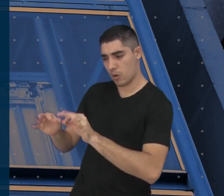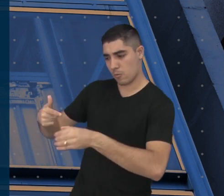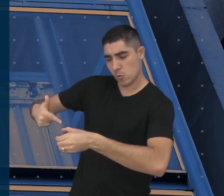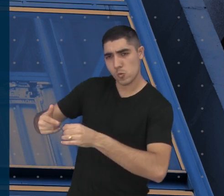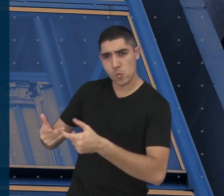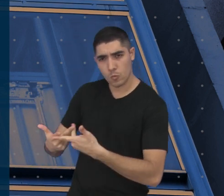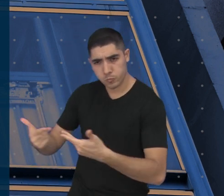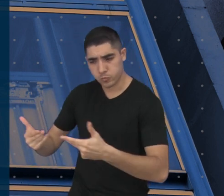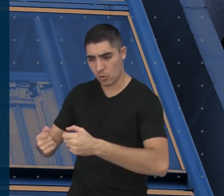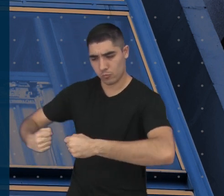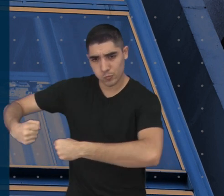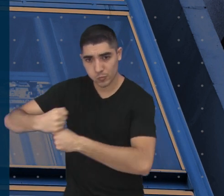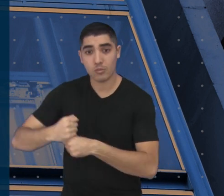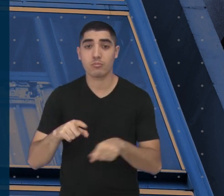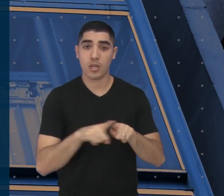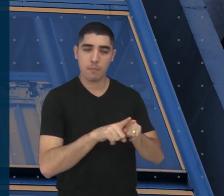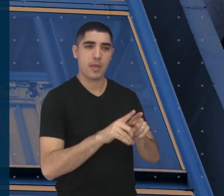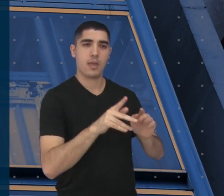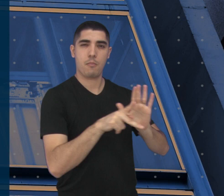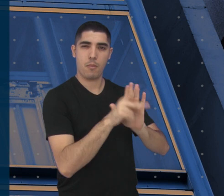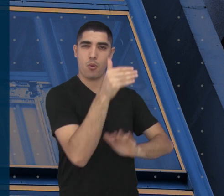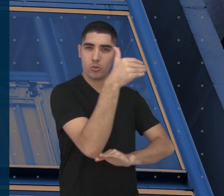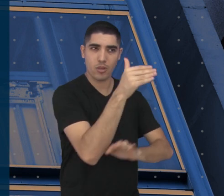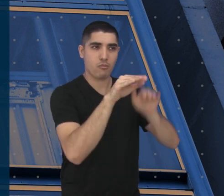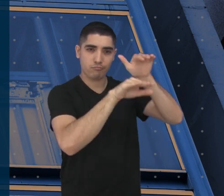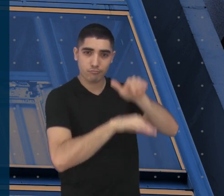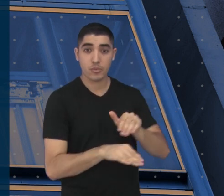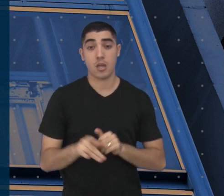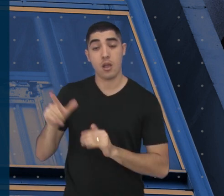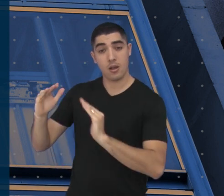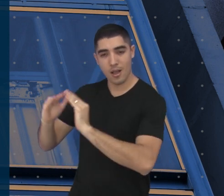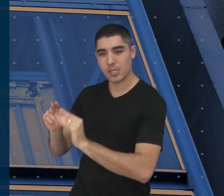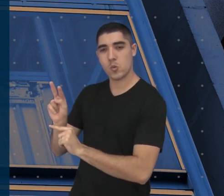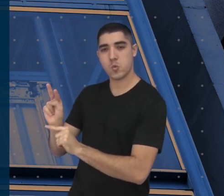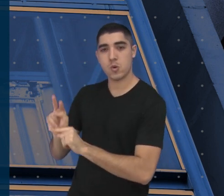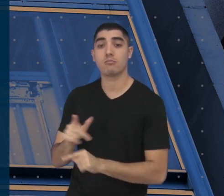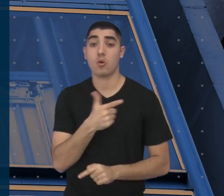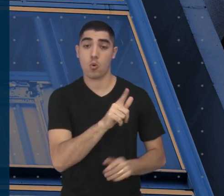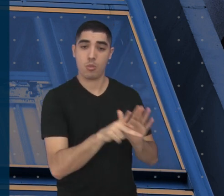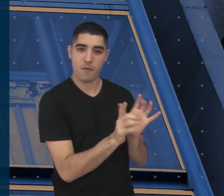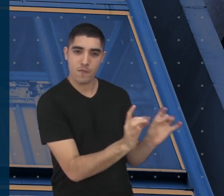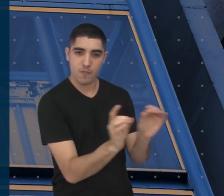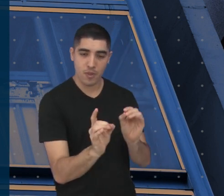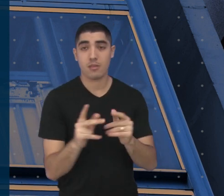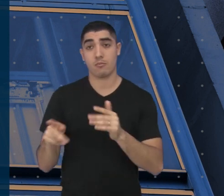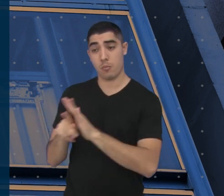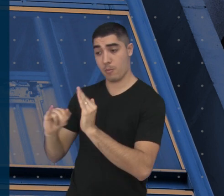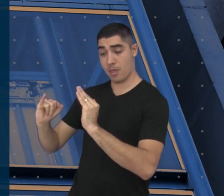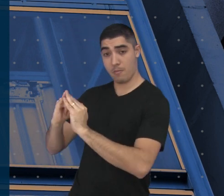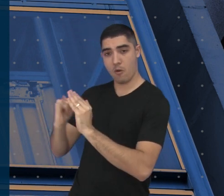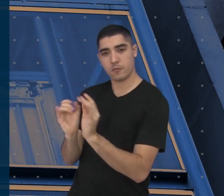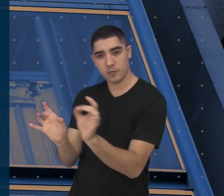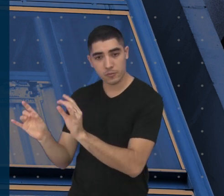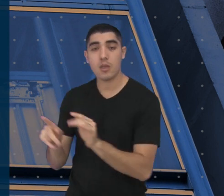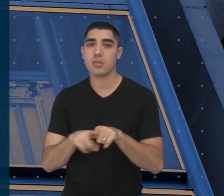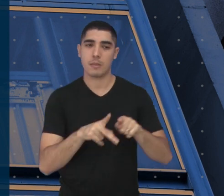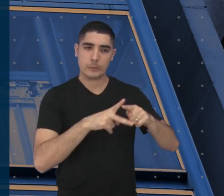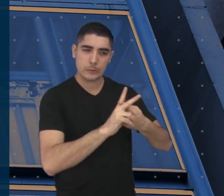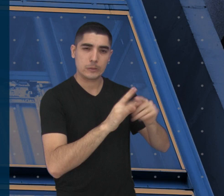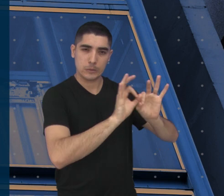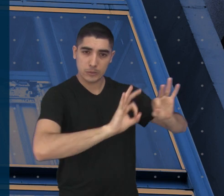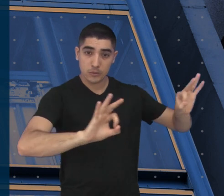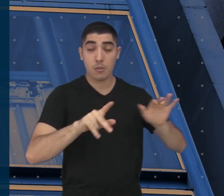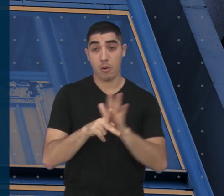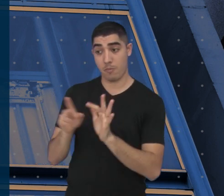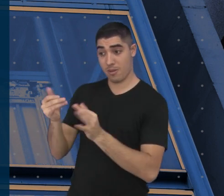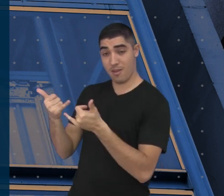montador, camareira de hotel, caseiro, consultor de vendas, corretor de imóveis, cozinheira, eletricista de instalações